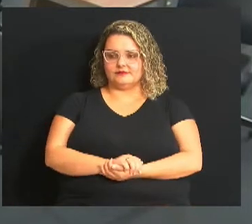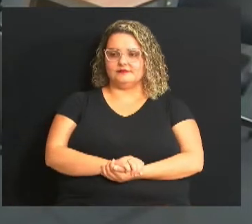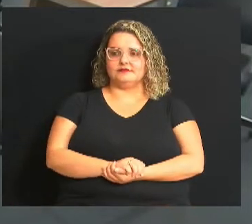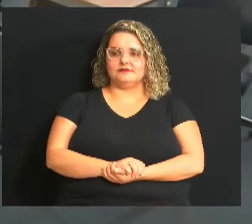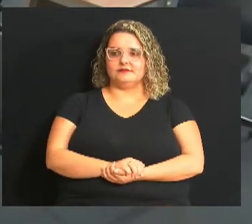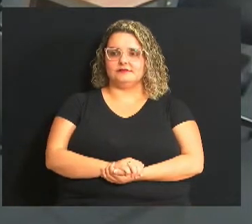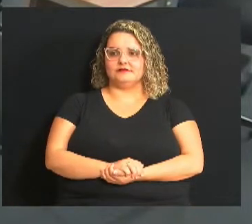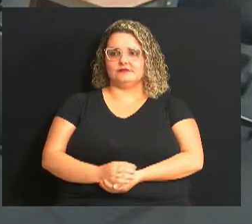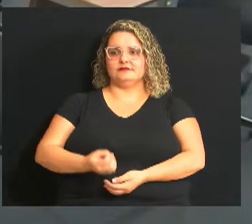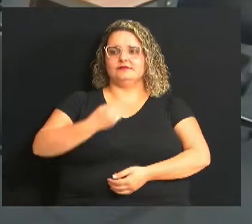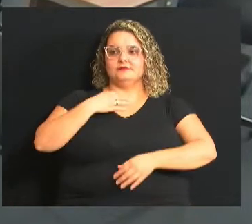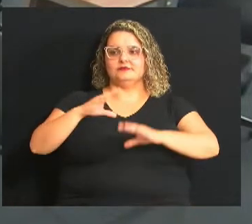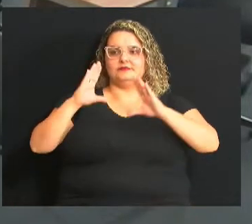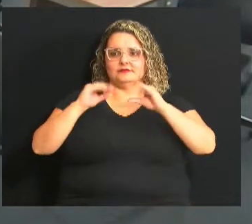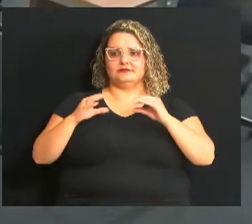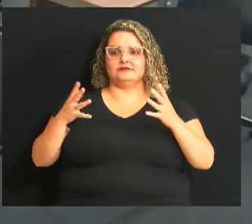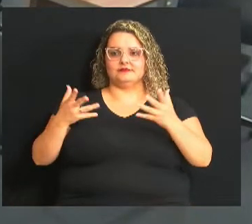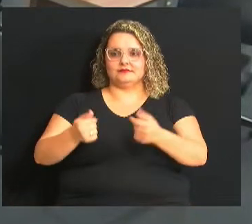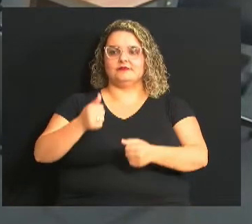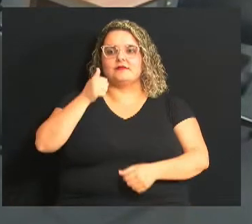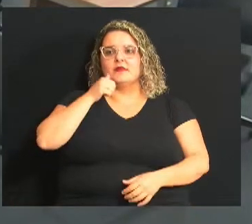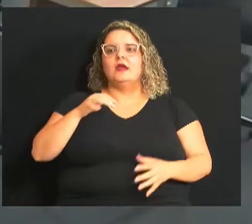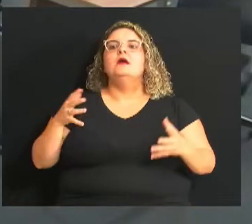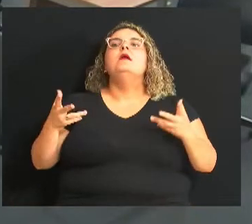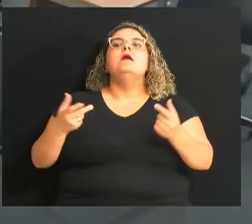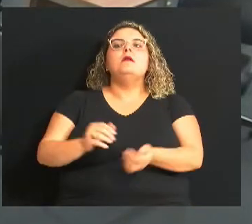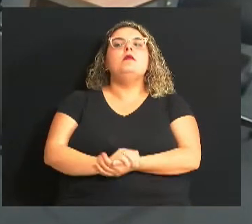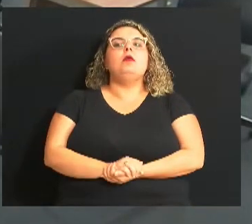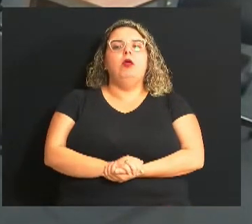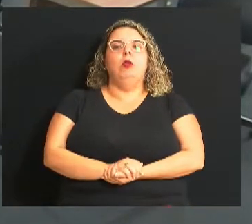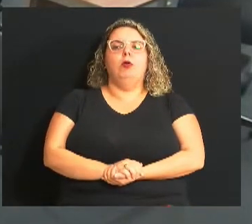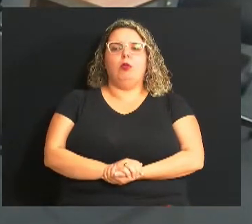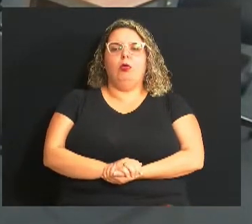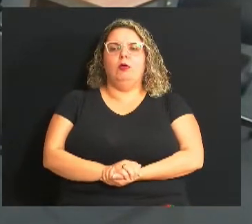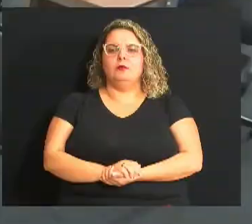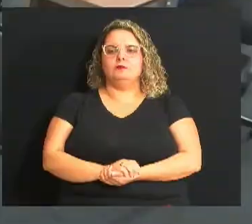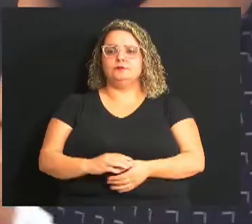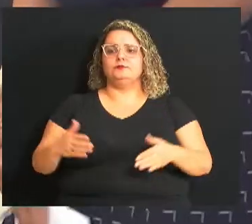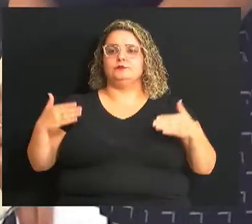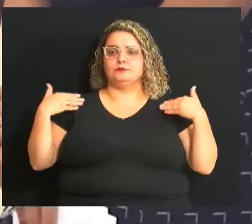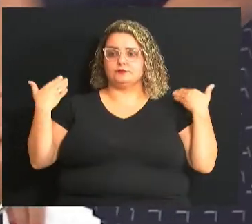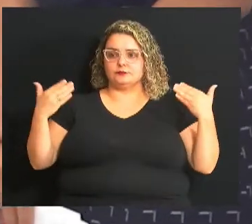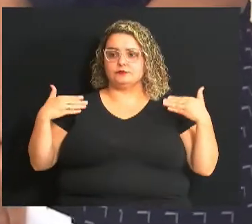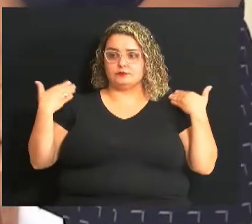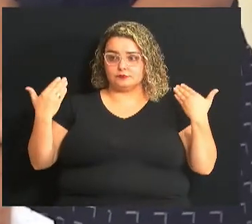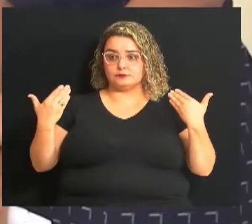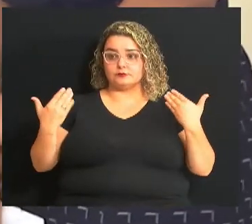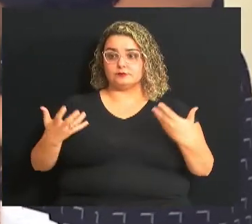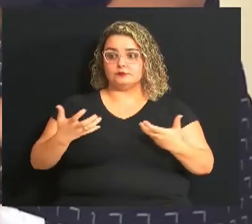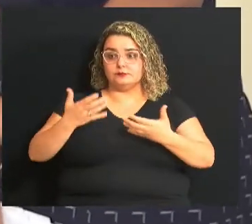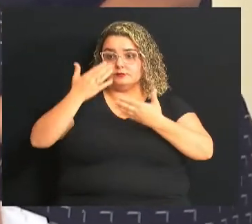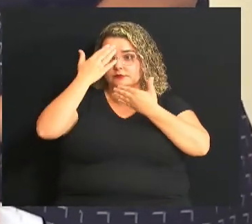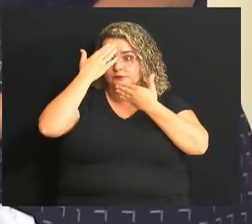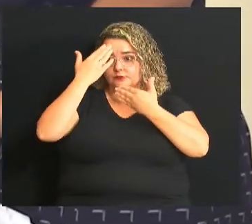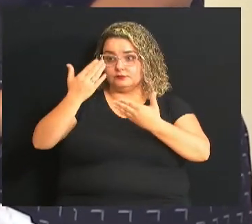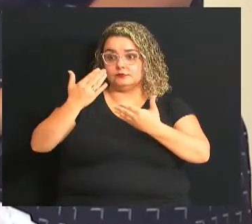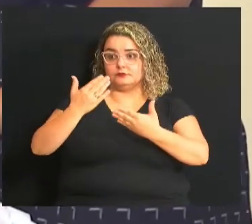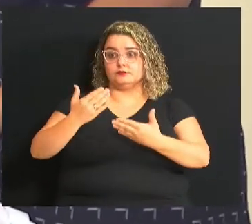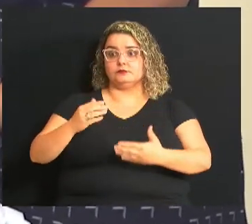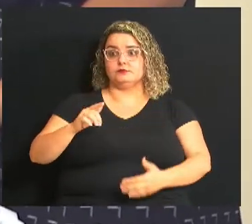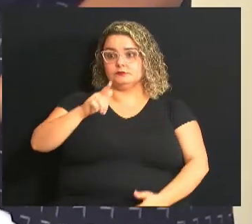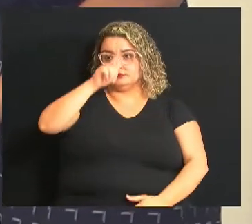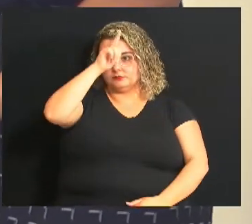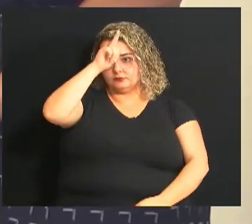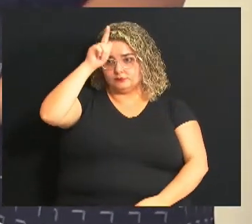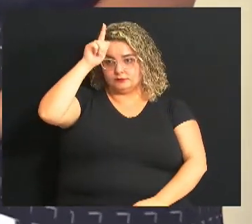Boa noite a todos, a todas. Uma alegria estar aqui. Queria agradecer ao Gustavo Peta,